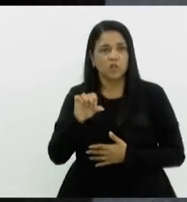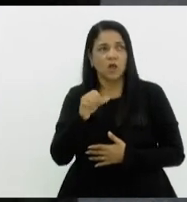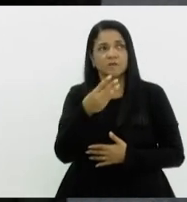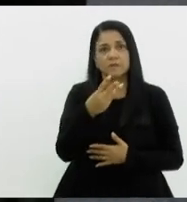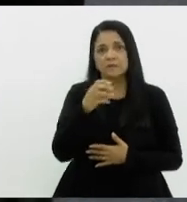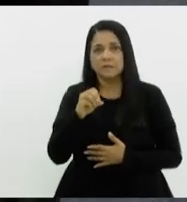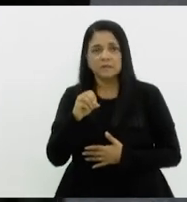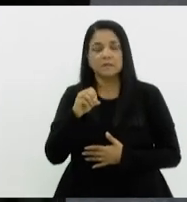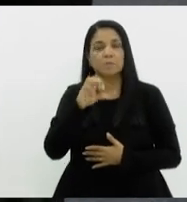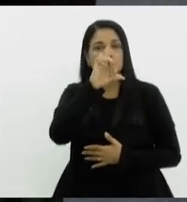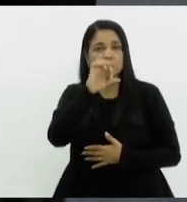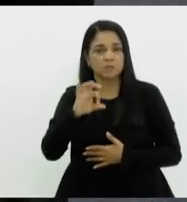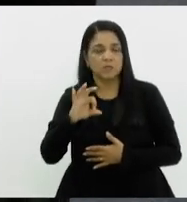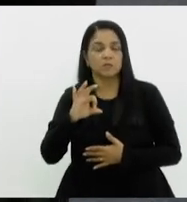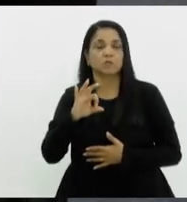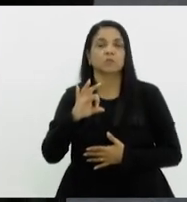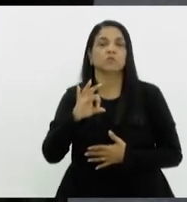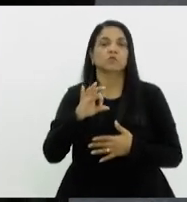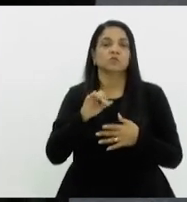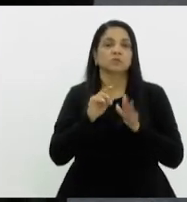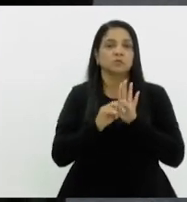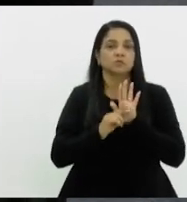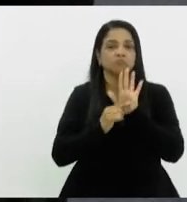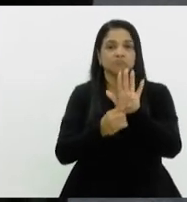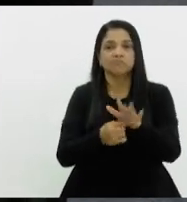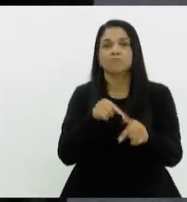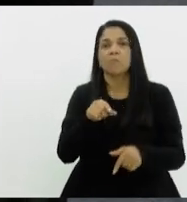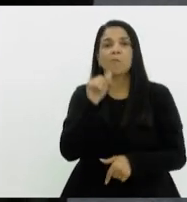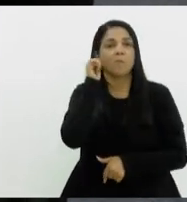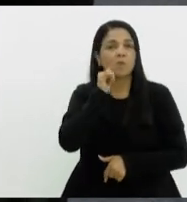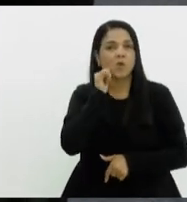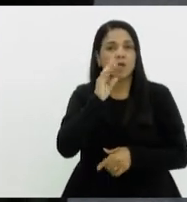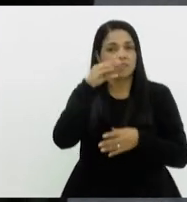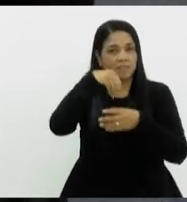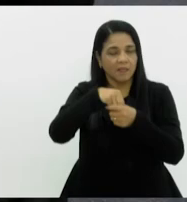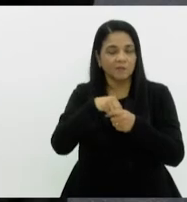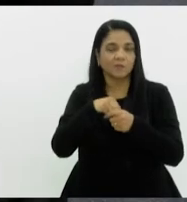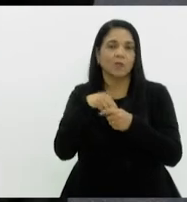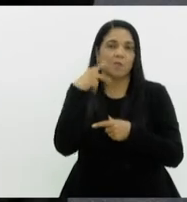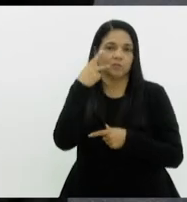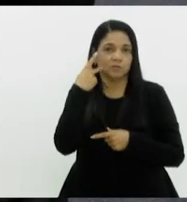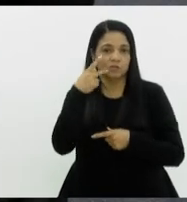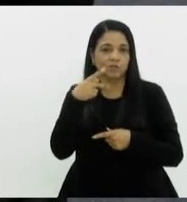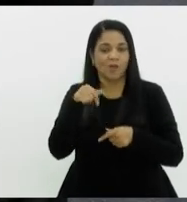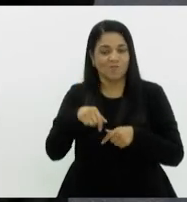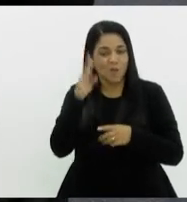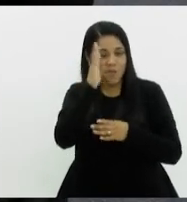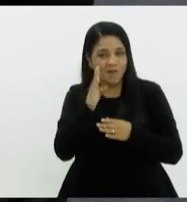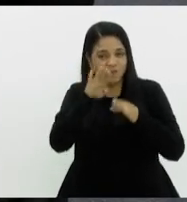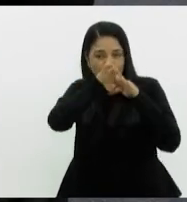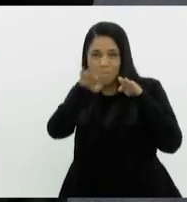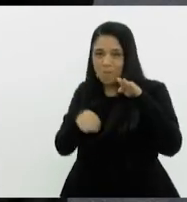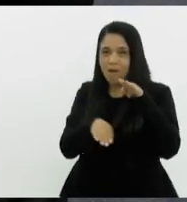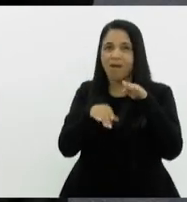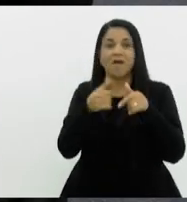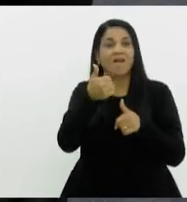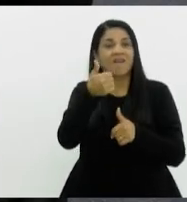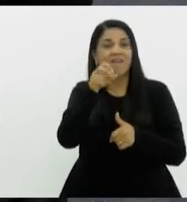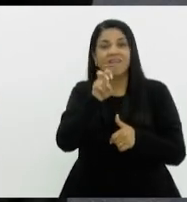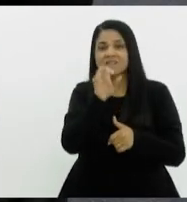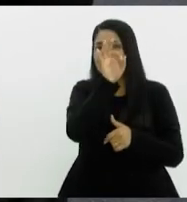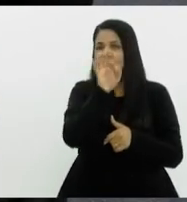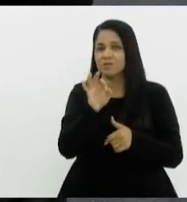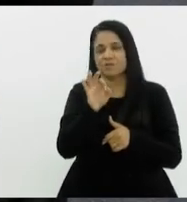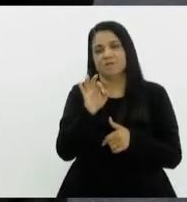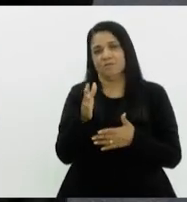30% de representação de mulheres dentro do parlamento, o Brasil, infelizmente, fica muito aquém. Temos aí cerca de 15% de mulheres